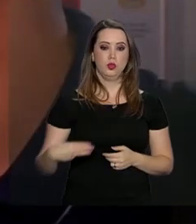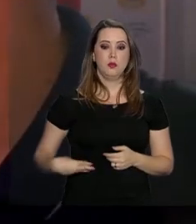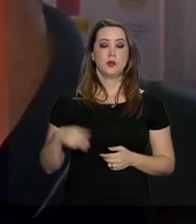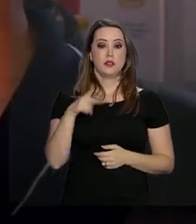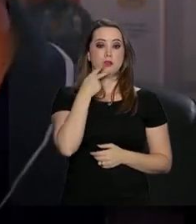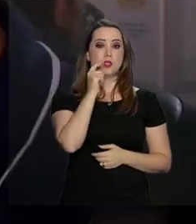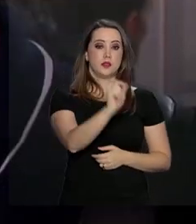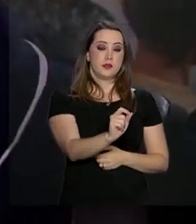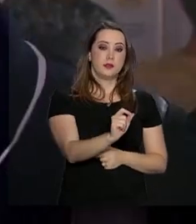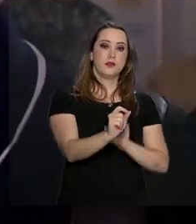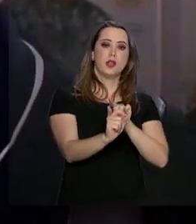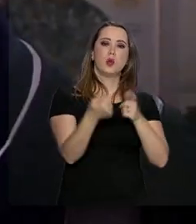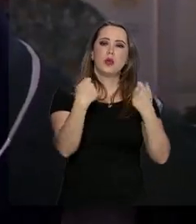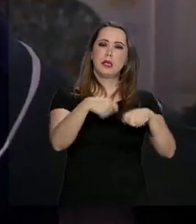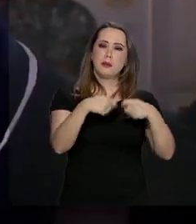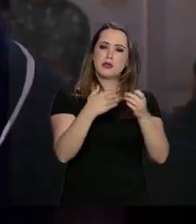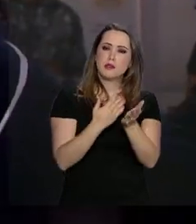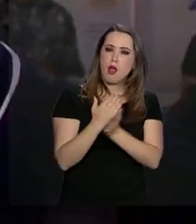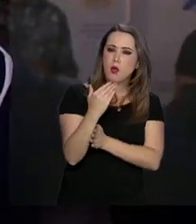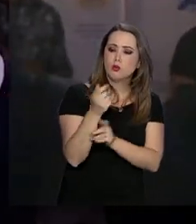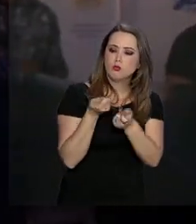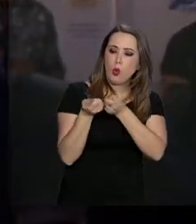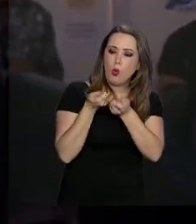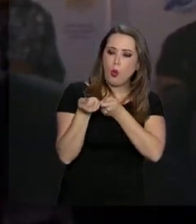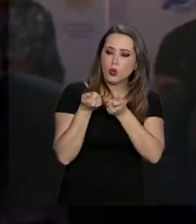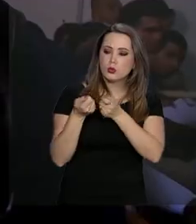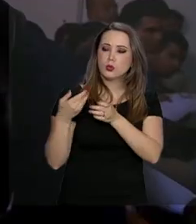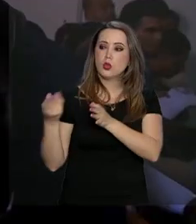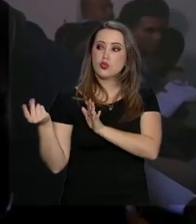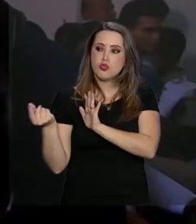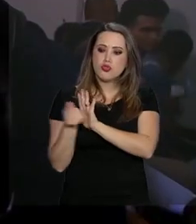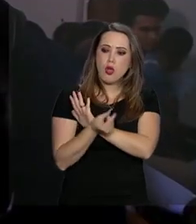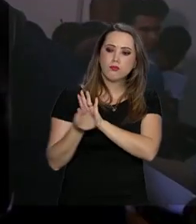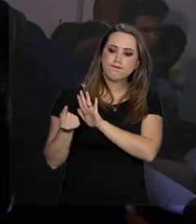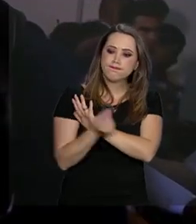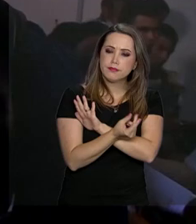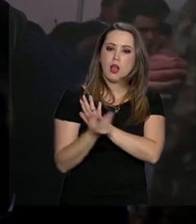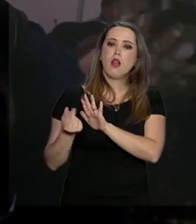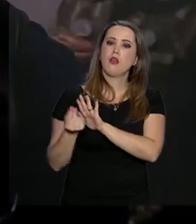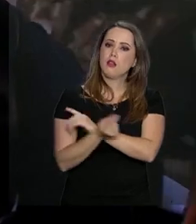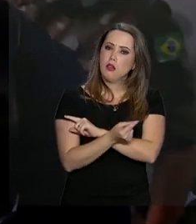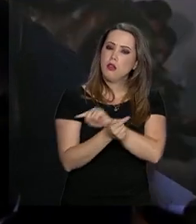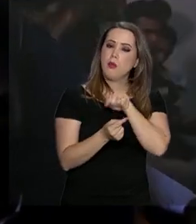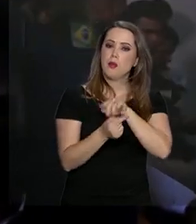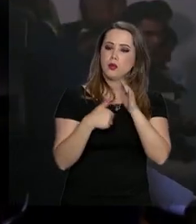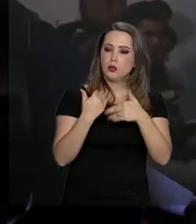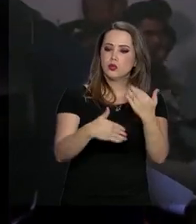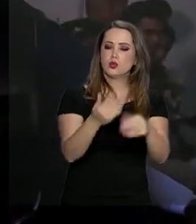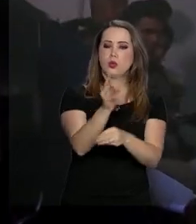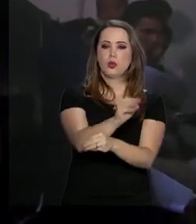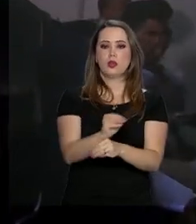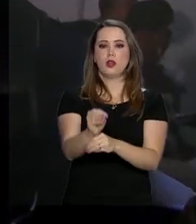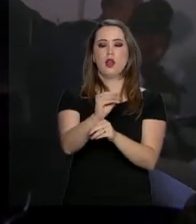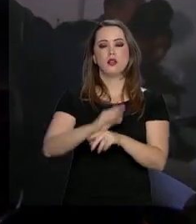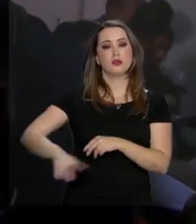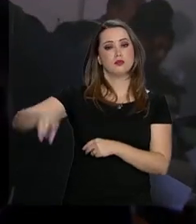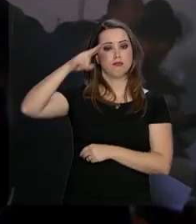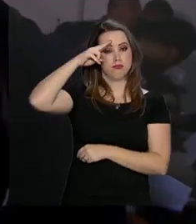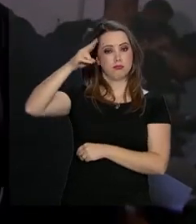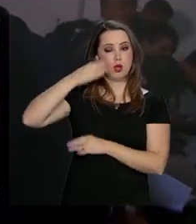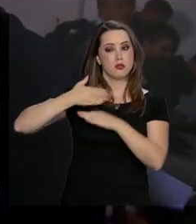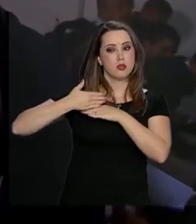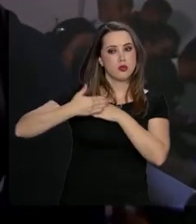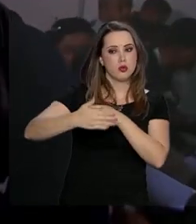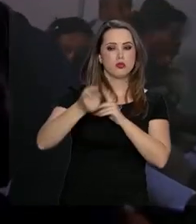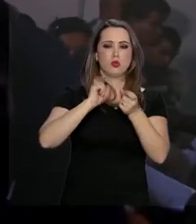União falou que é preciso manter um controle rígido das verbas, para que operações como essas possam prosseguir e que o Exército tenha mantido